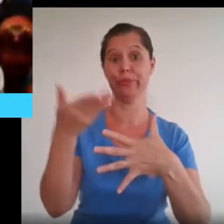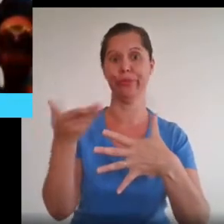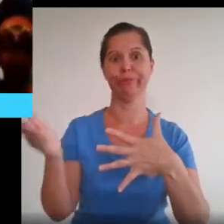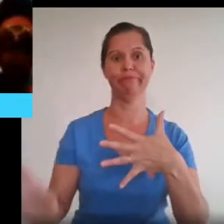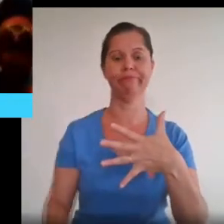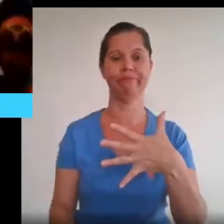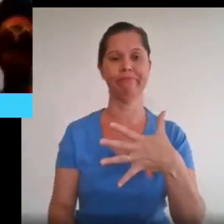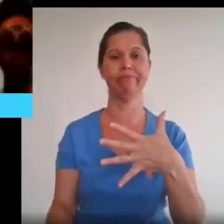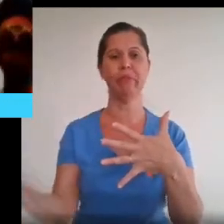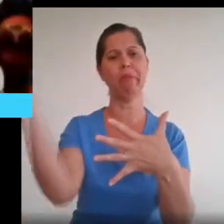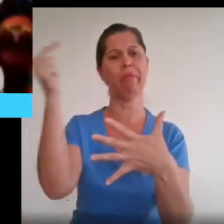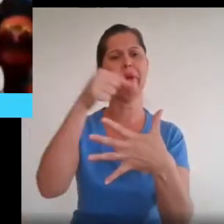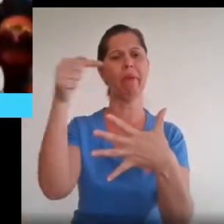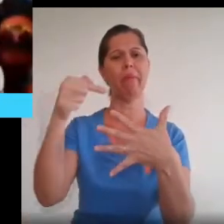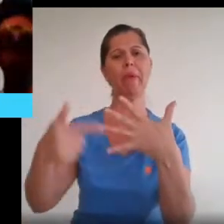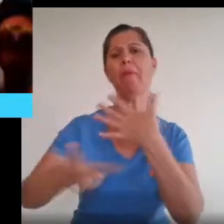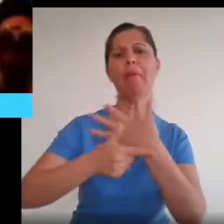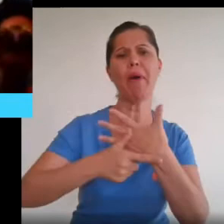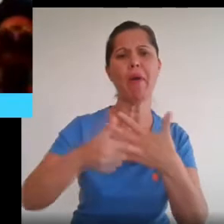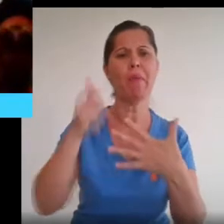mulher bruxa. Então,